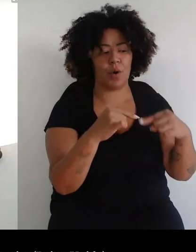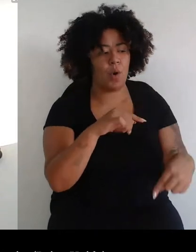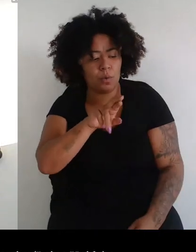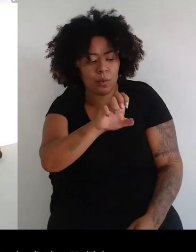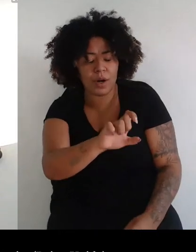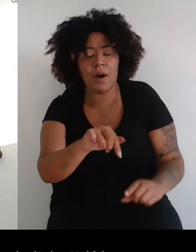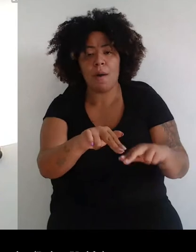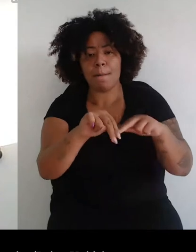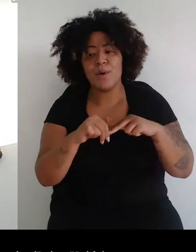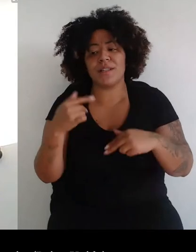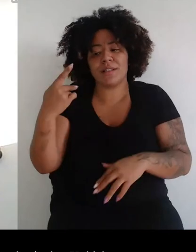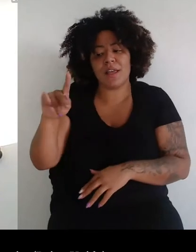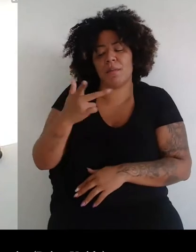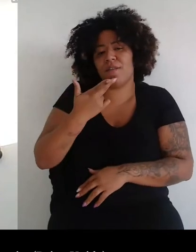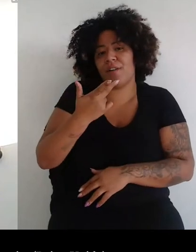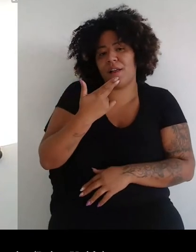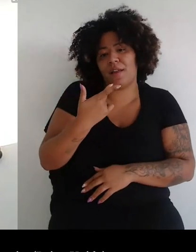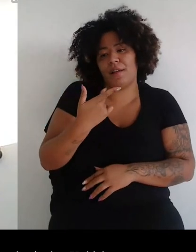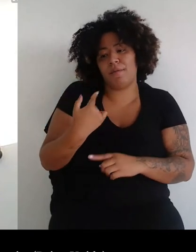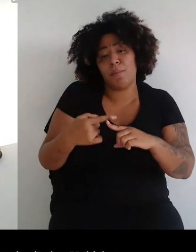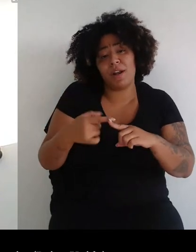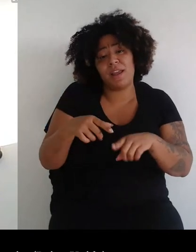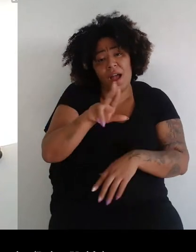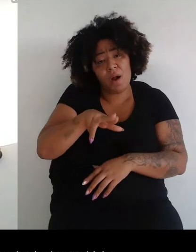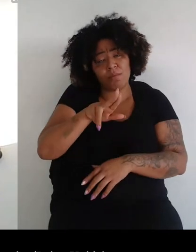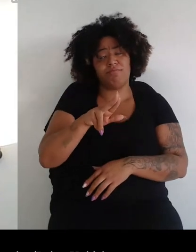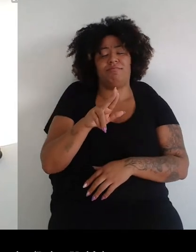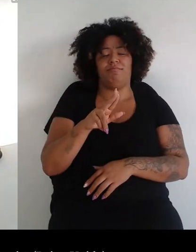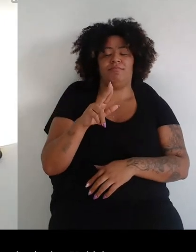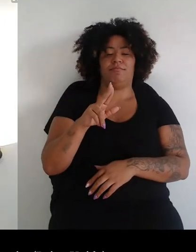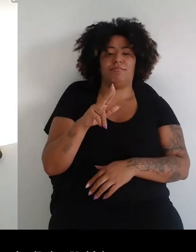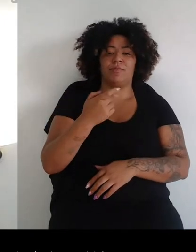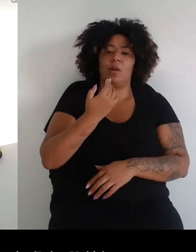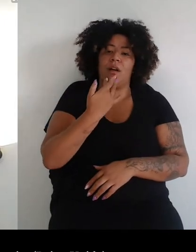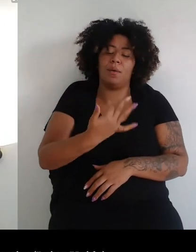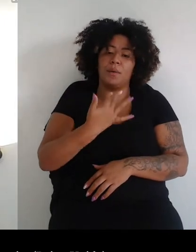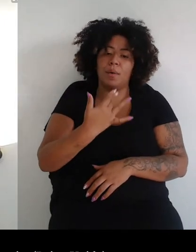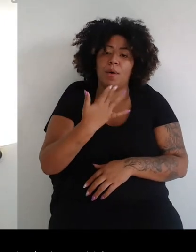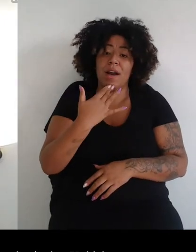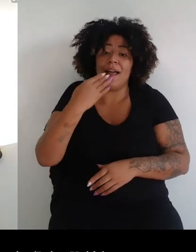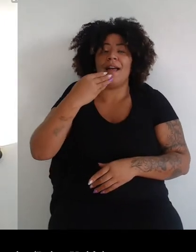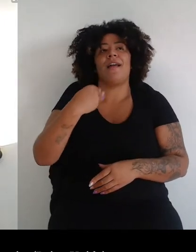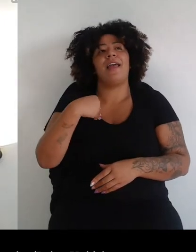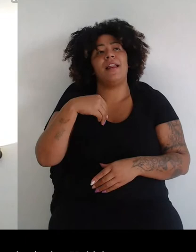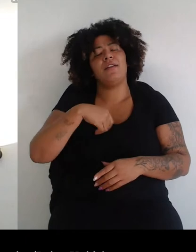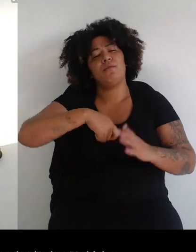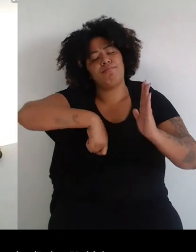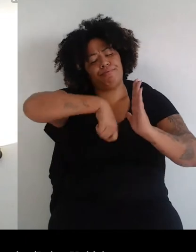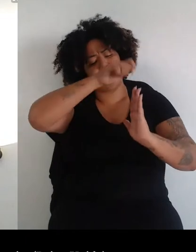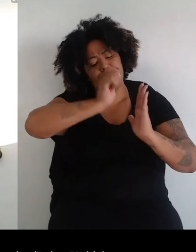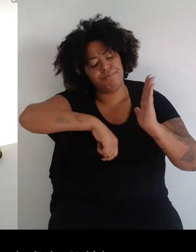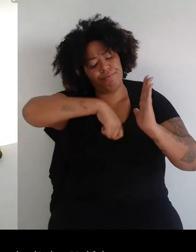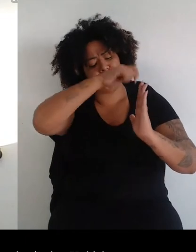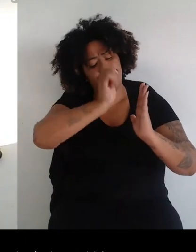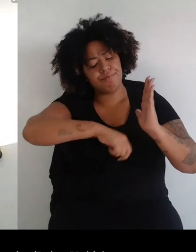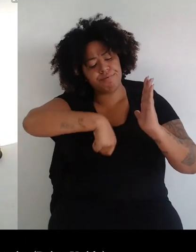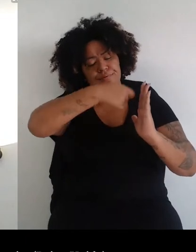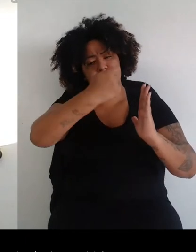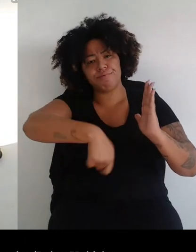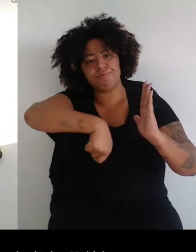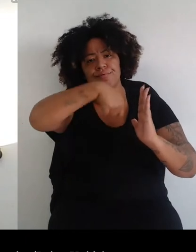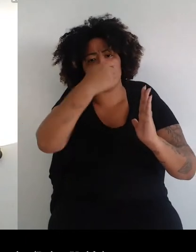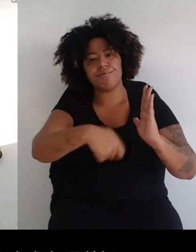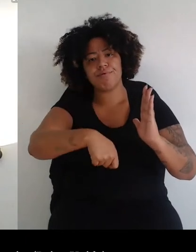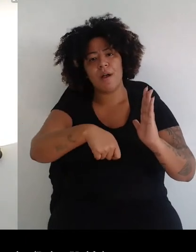com como ele usa a cor dentro das suas imagens a cor pode ser muito